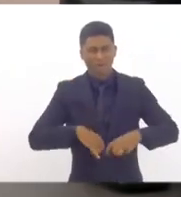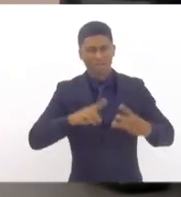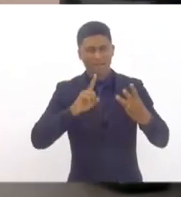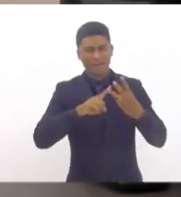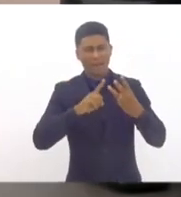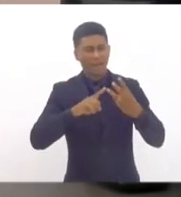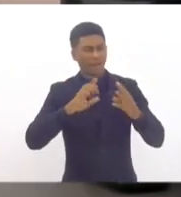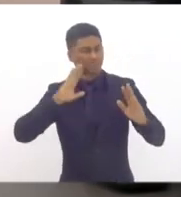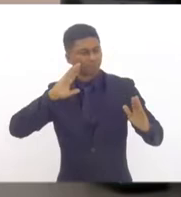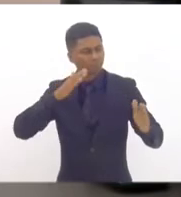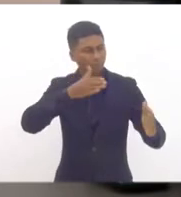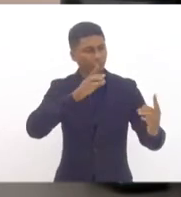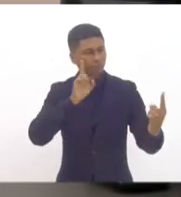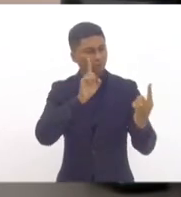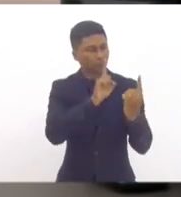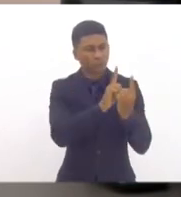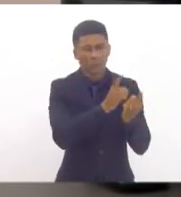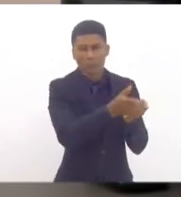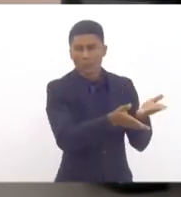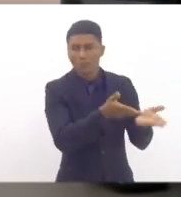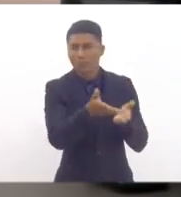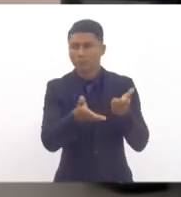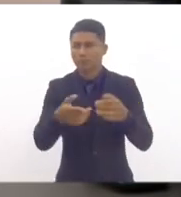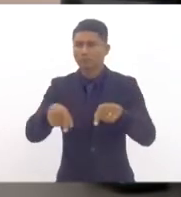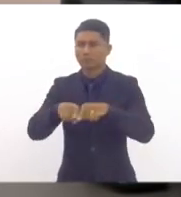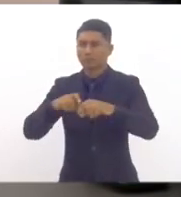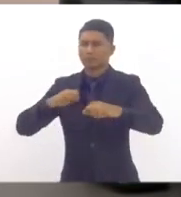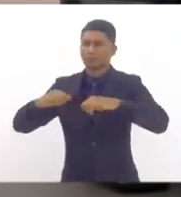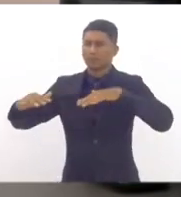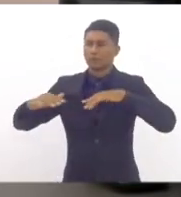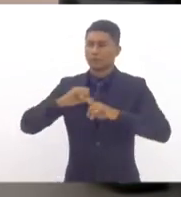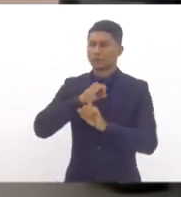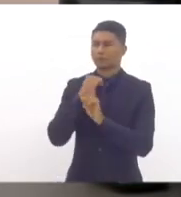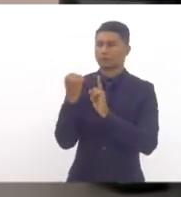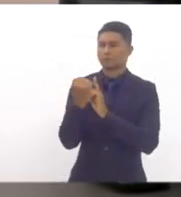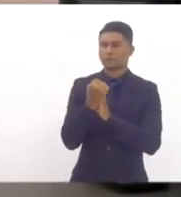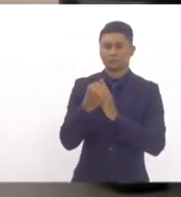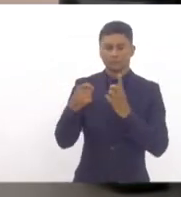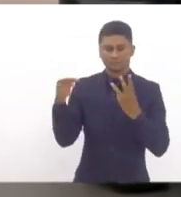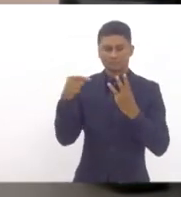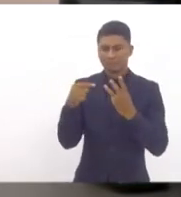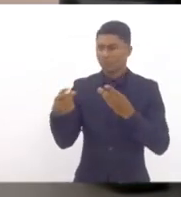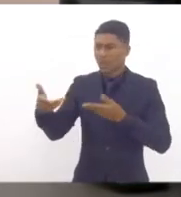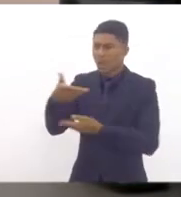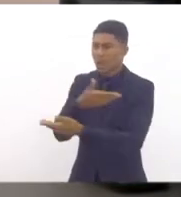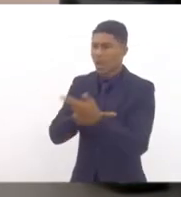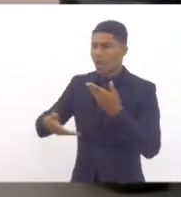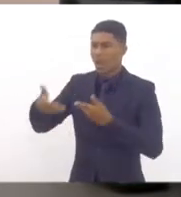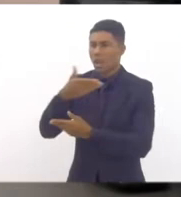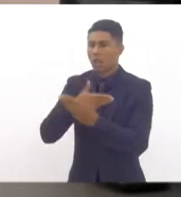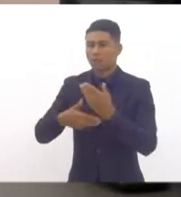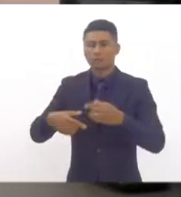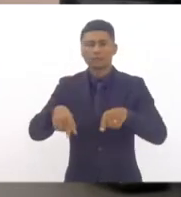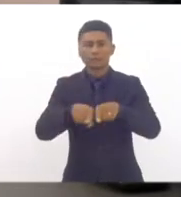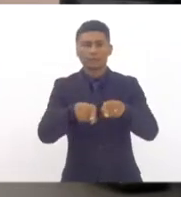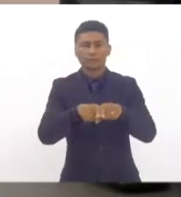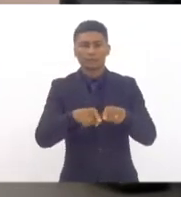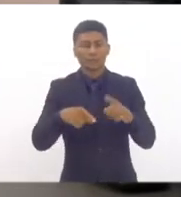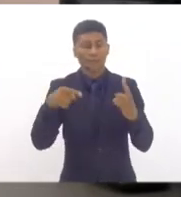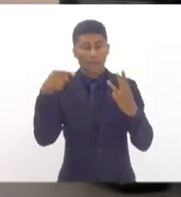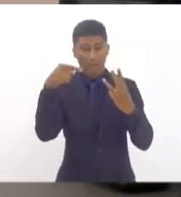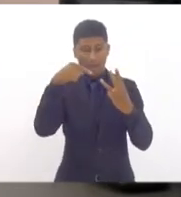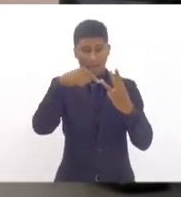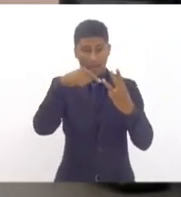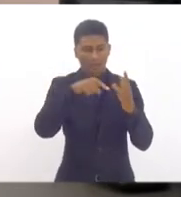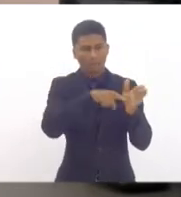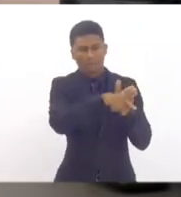pela sua grande interlocução com os movimentos sociais e com as instituições do sistema de justiça, e pela sua atuação enquanto pesquisadora. A gente entende